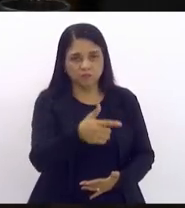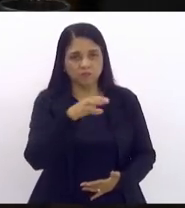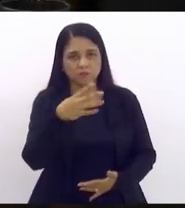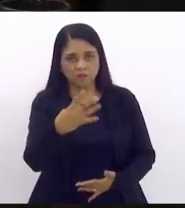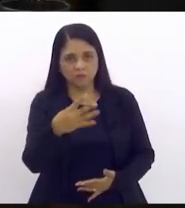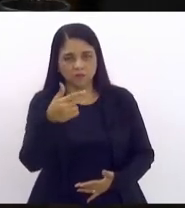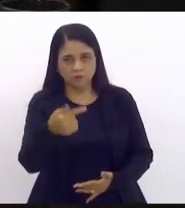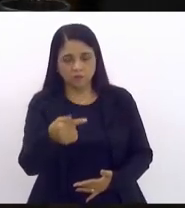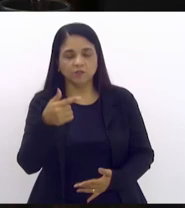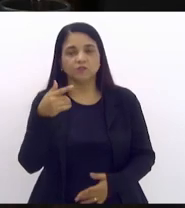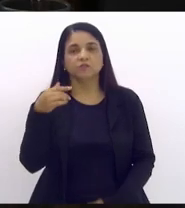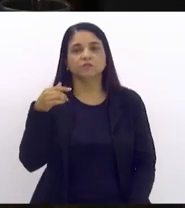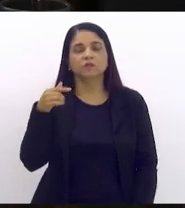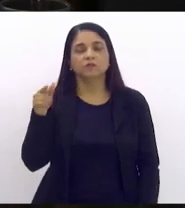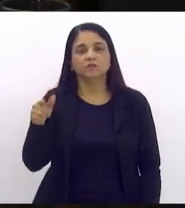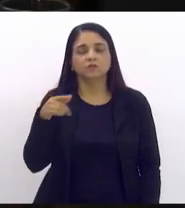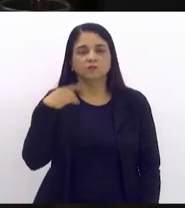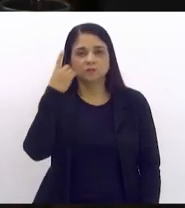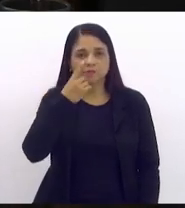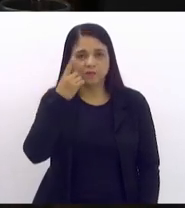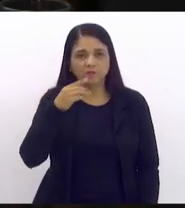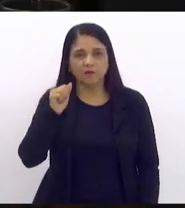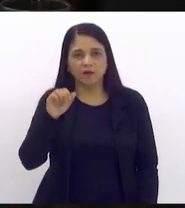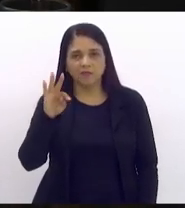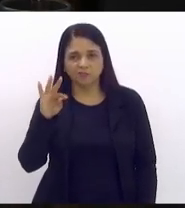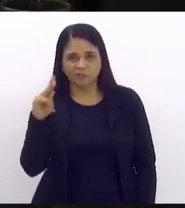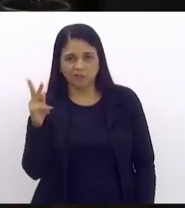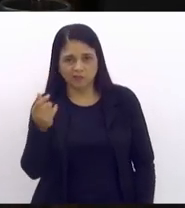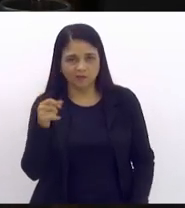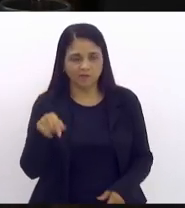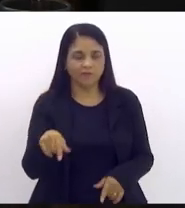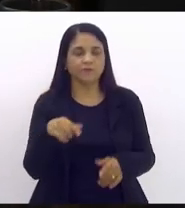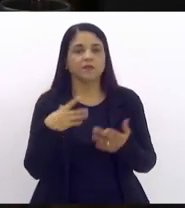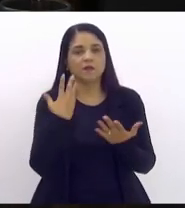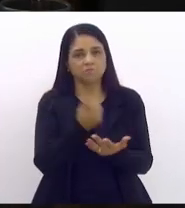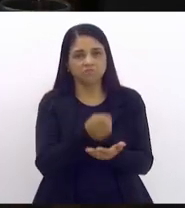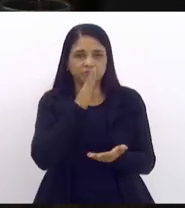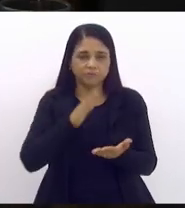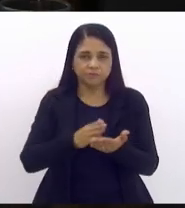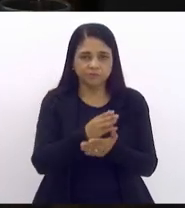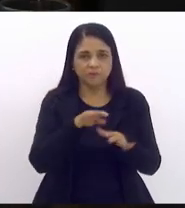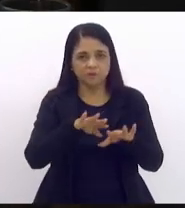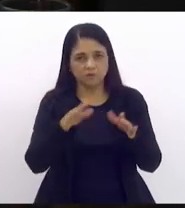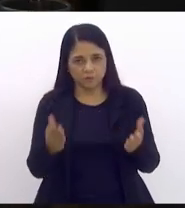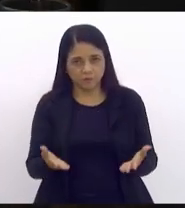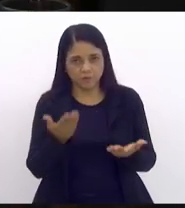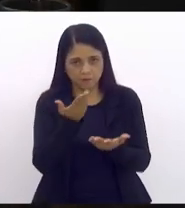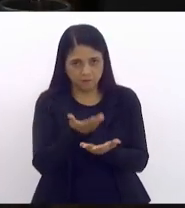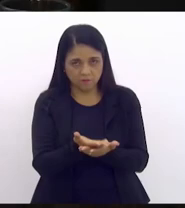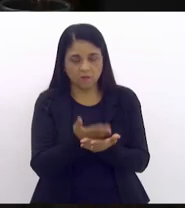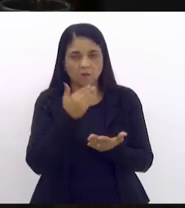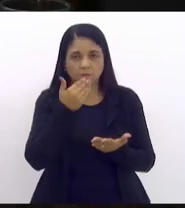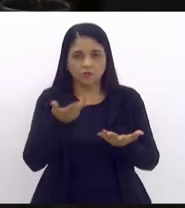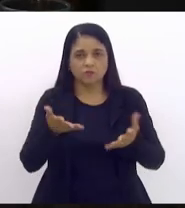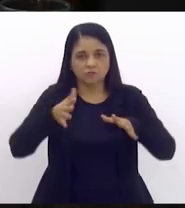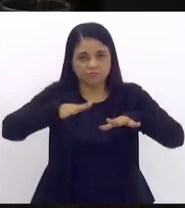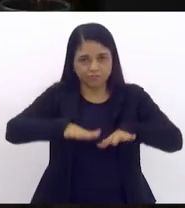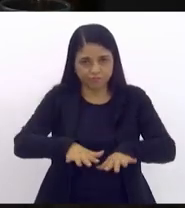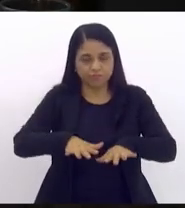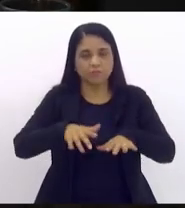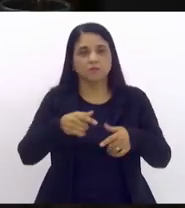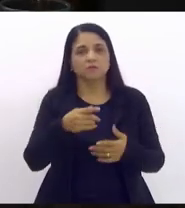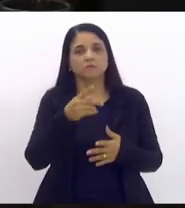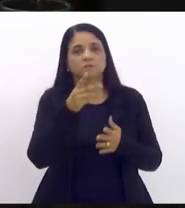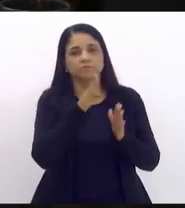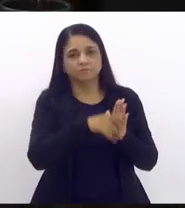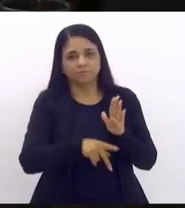deputado Átila Nunes, os senhores que aprovam, permaneçam como estão, aprovado. Há sobre a mesa pedido de requerimento de inclusão na ordem do